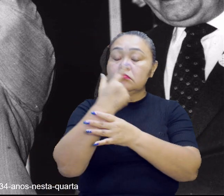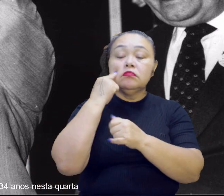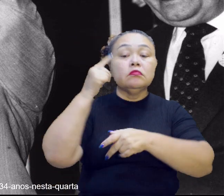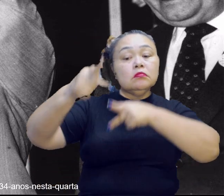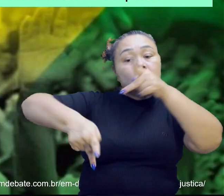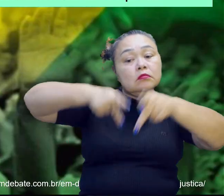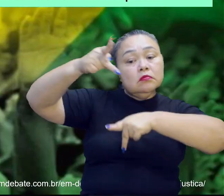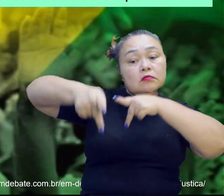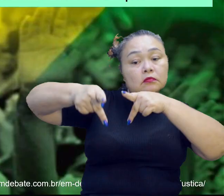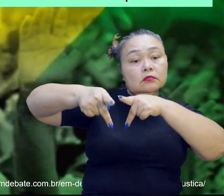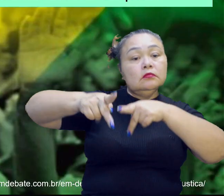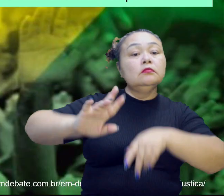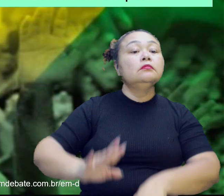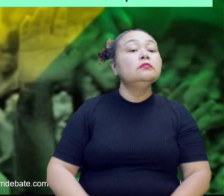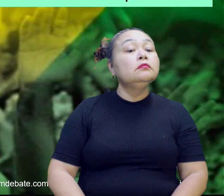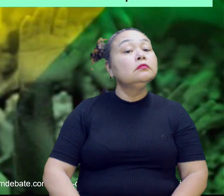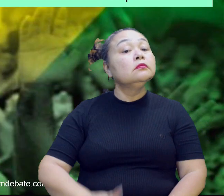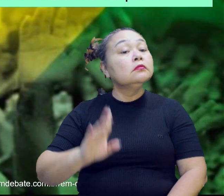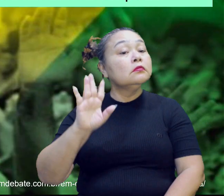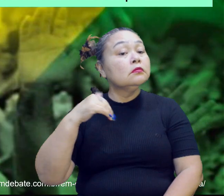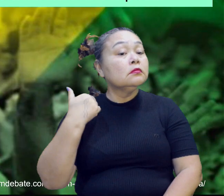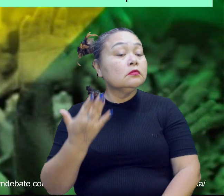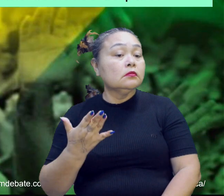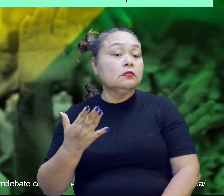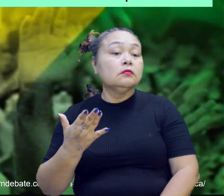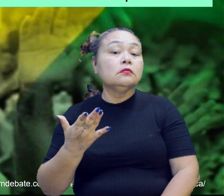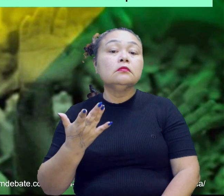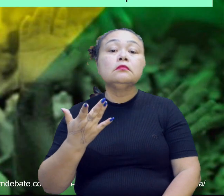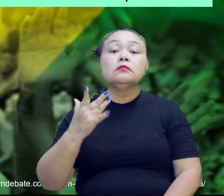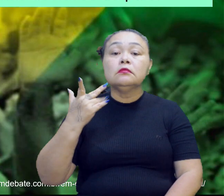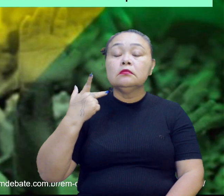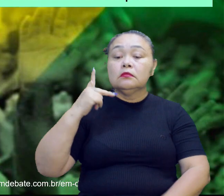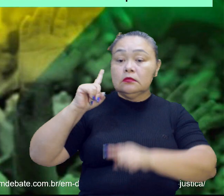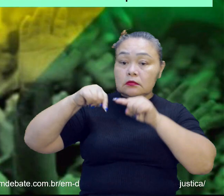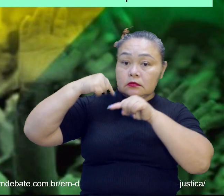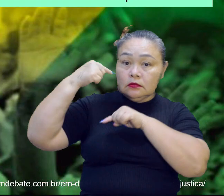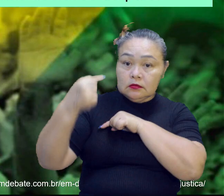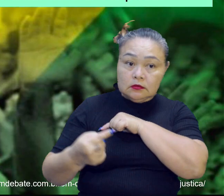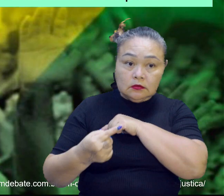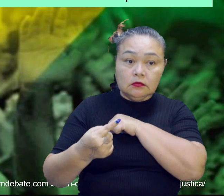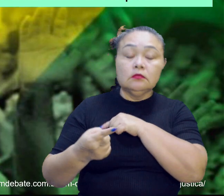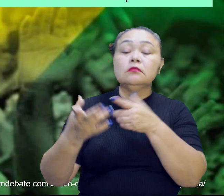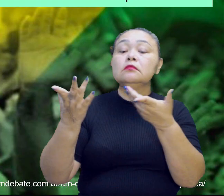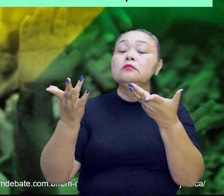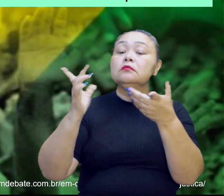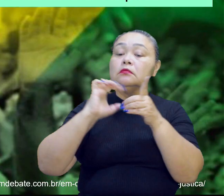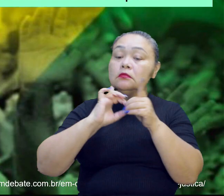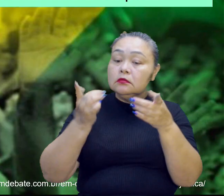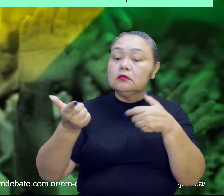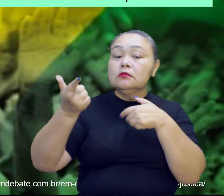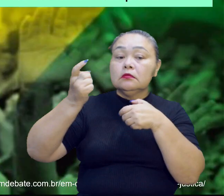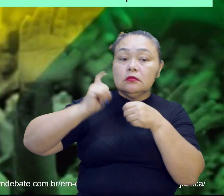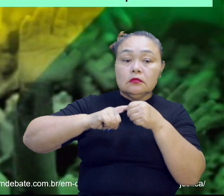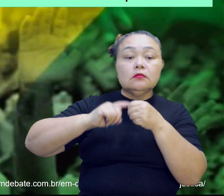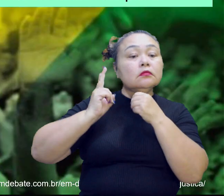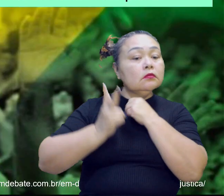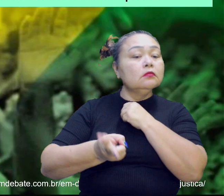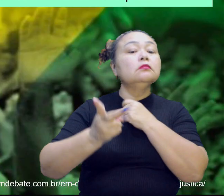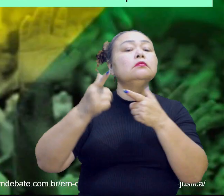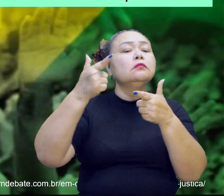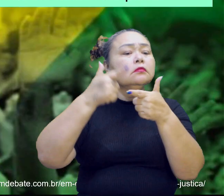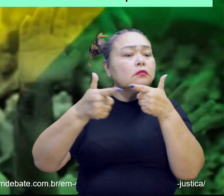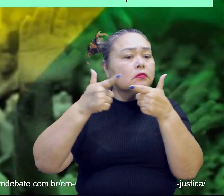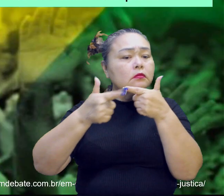dessa população. E aí, após a redemocratização, o Brasil continuou